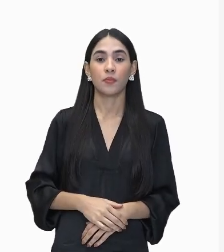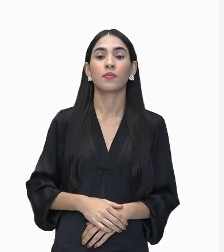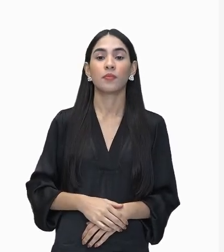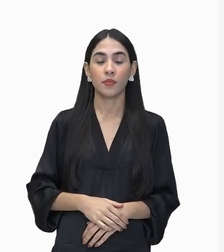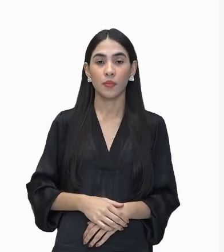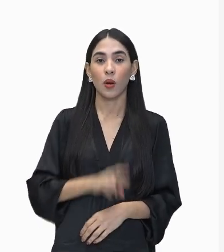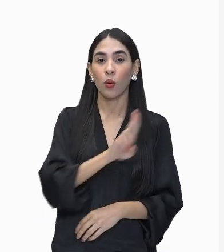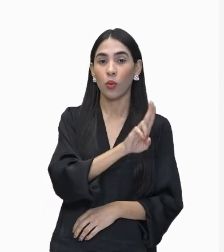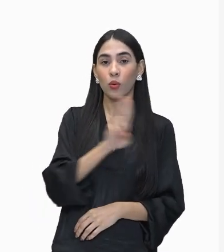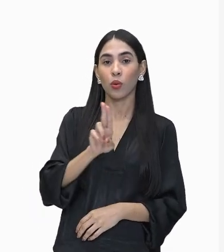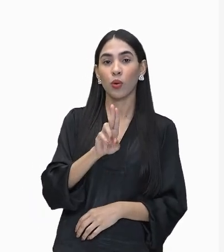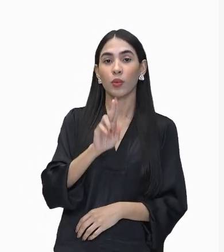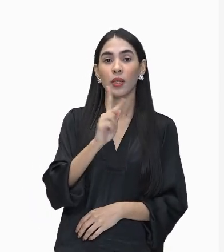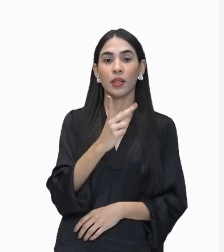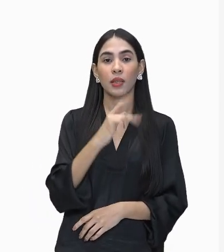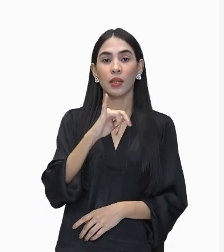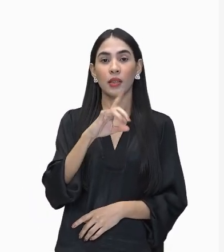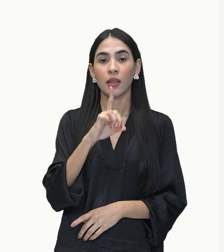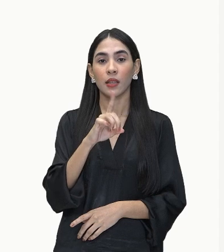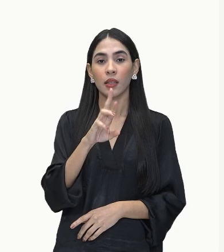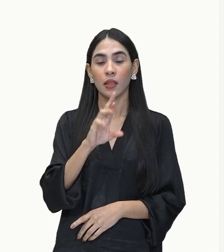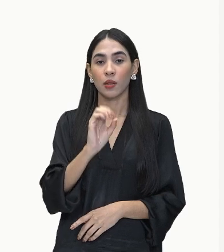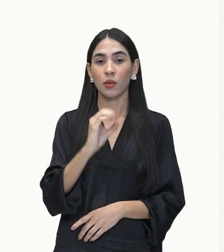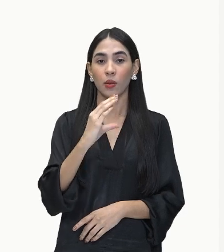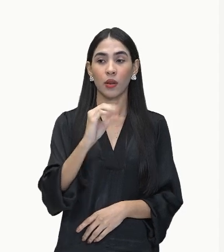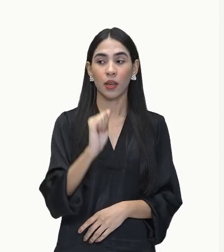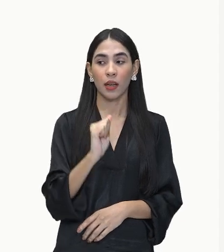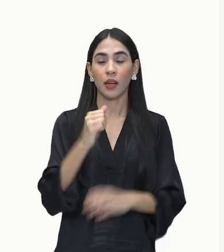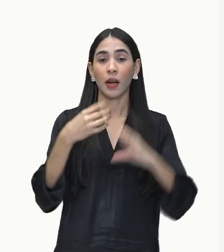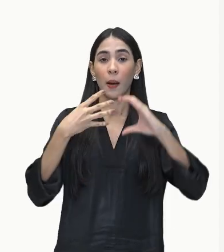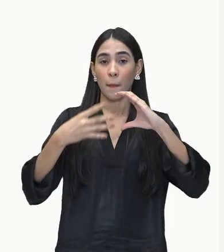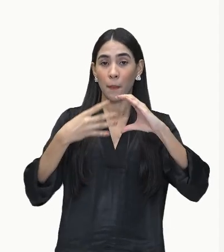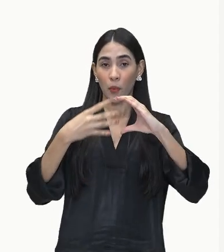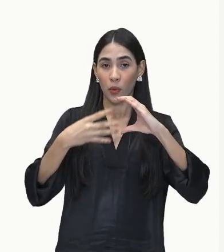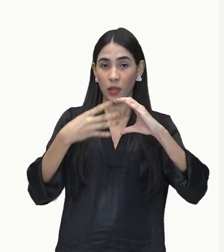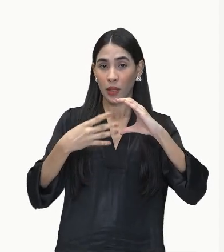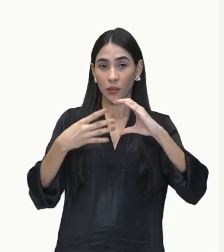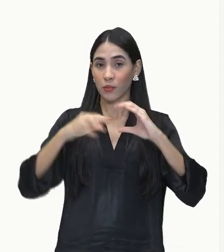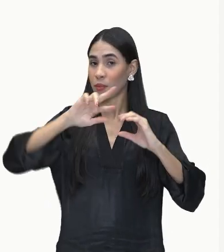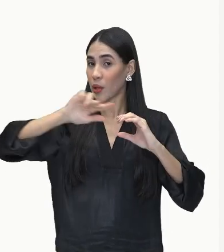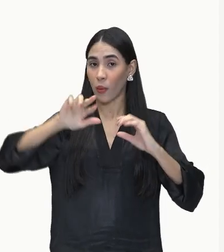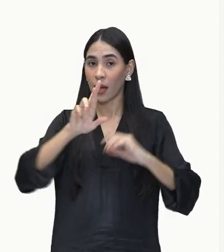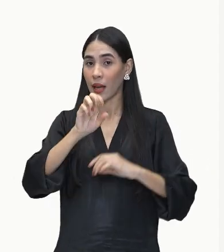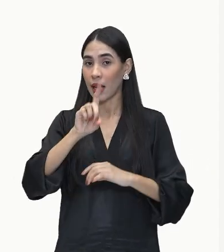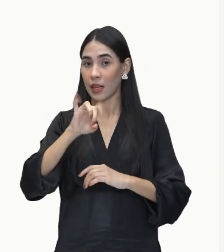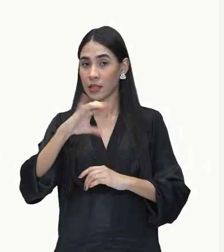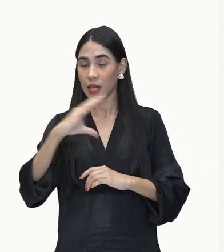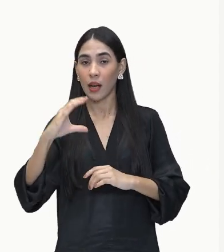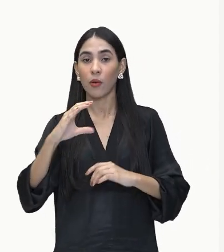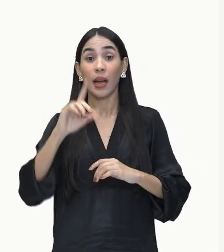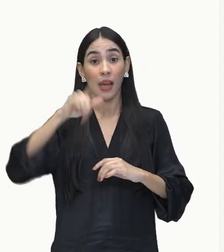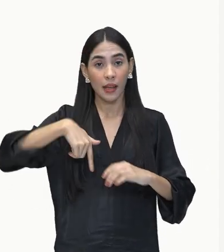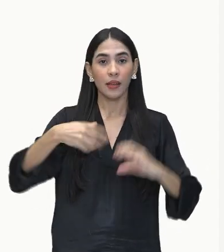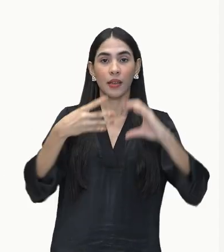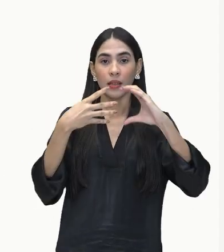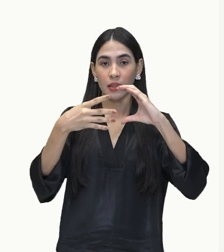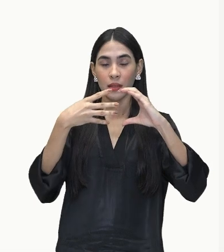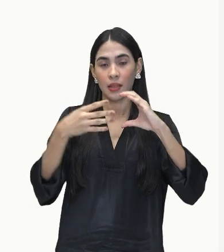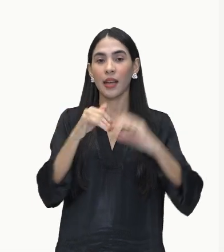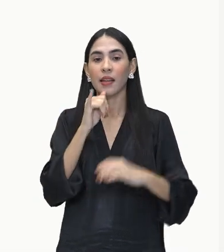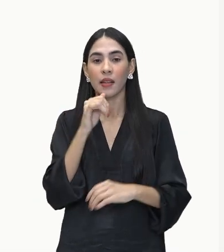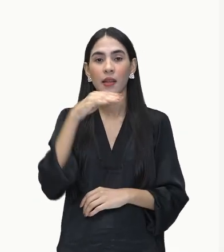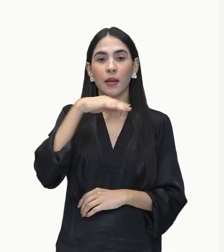do hidrocarboneto. Observem que não é mais nome do radical. O que é o nome do hidrocarboneto? É